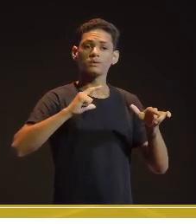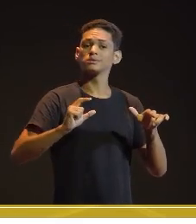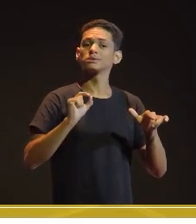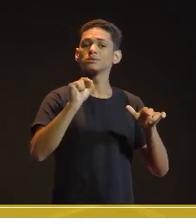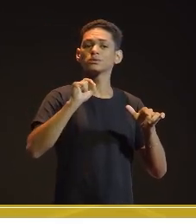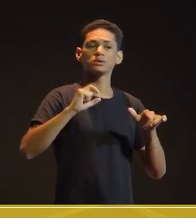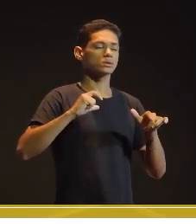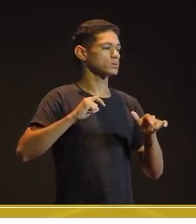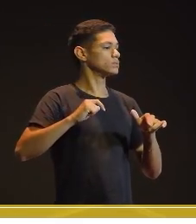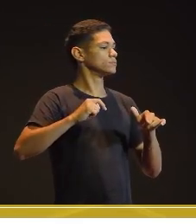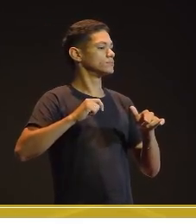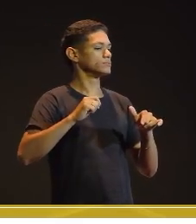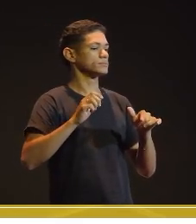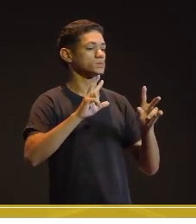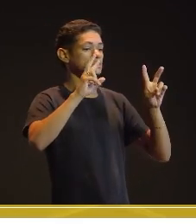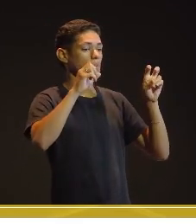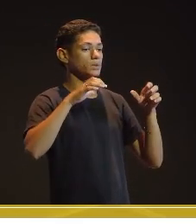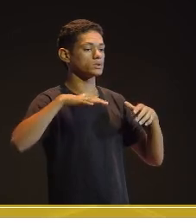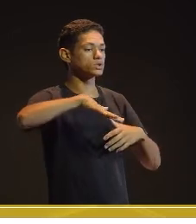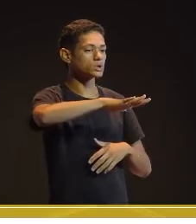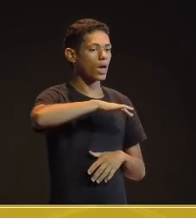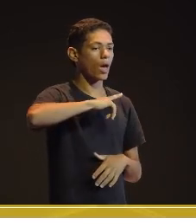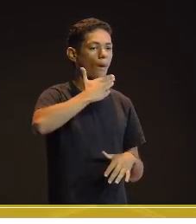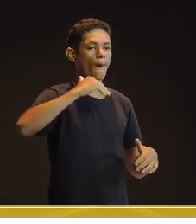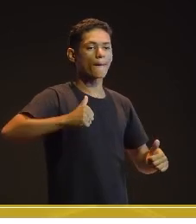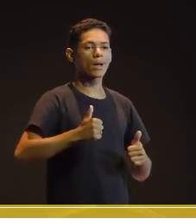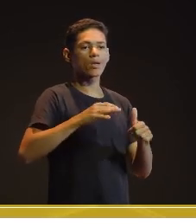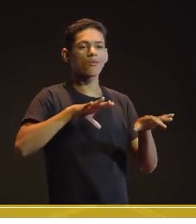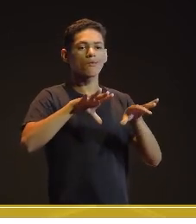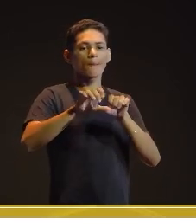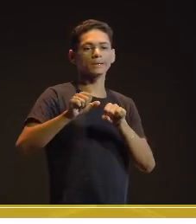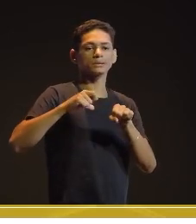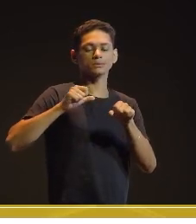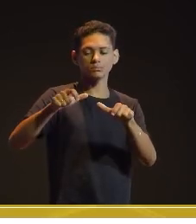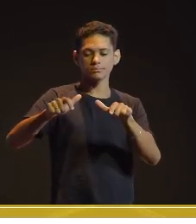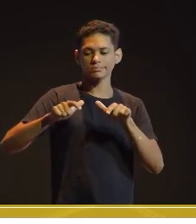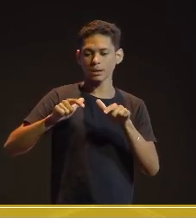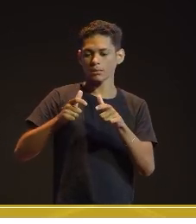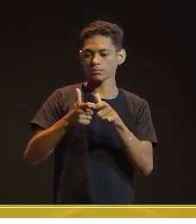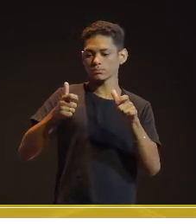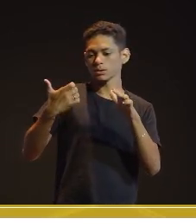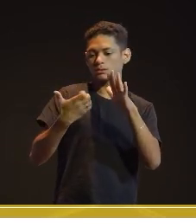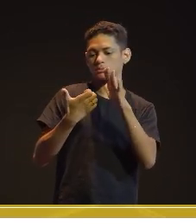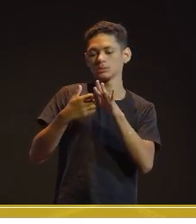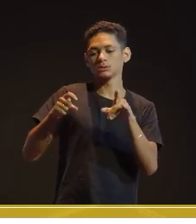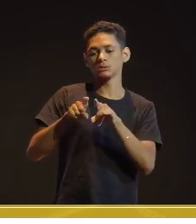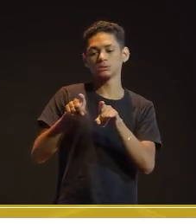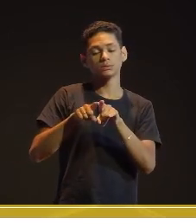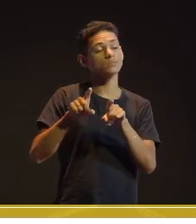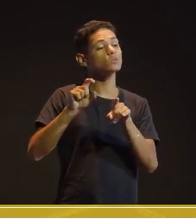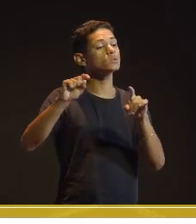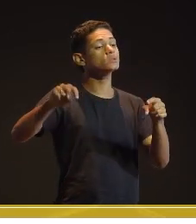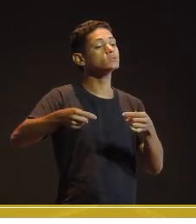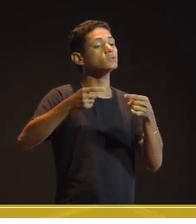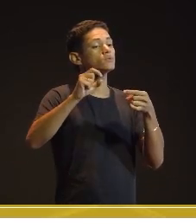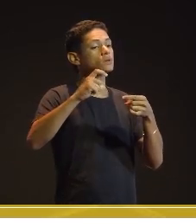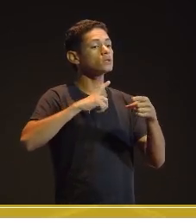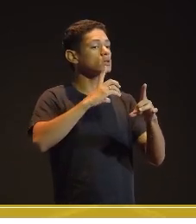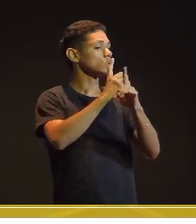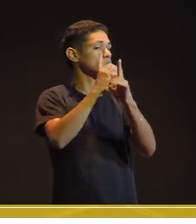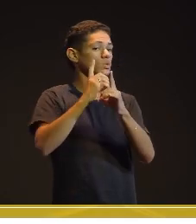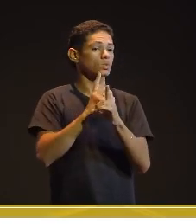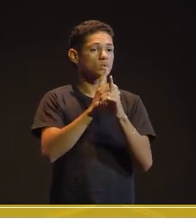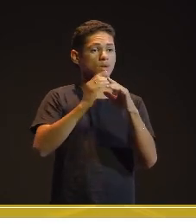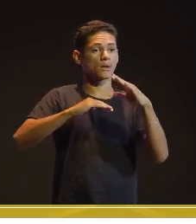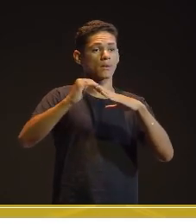tem demandado muito da gente no sentido de gerar melhor formação, ampliar os empregos, né, e ainda tem sido um desafio